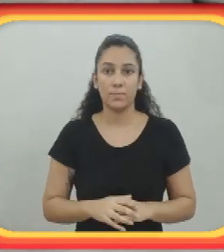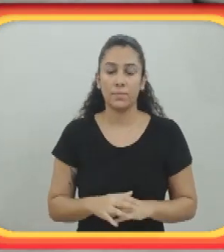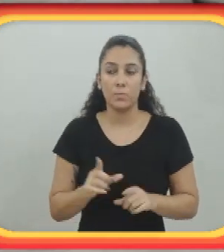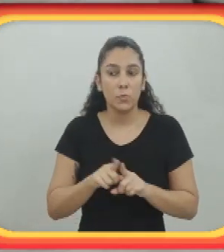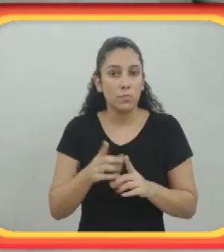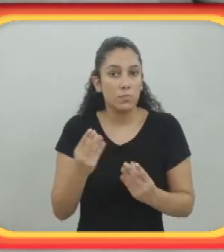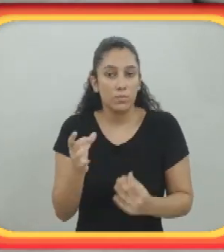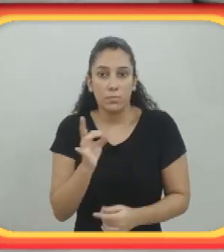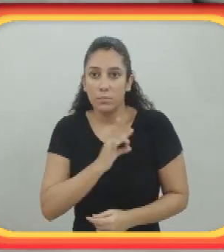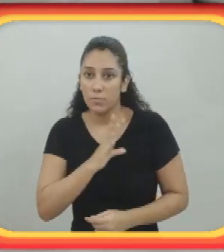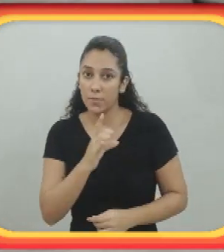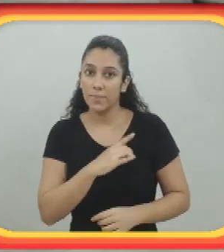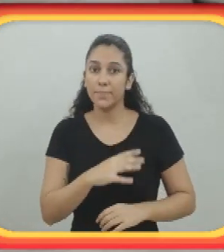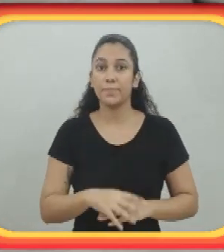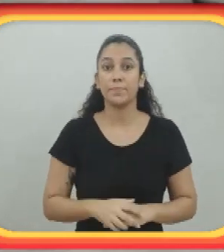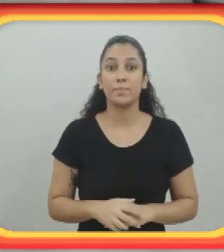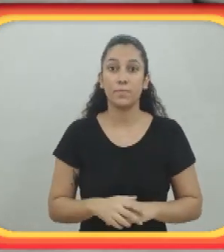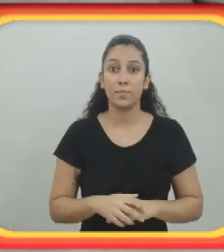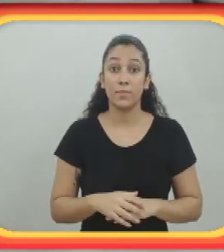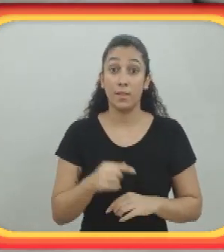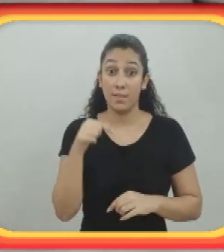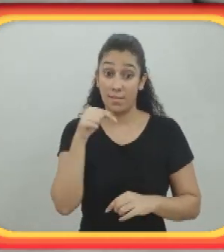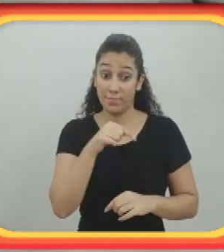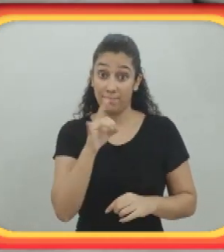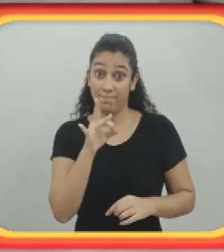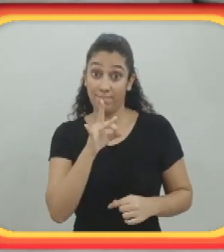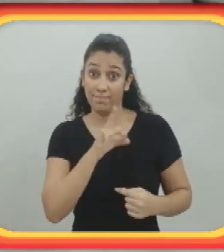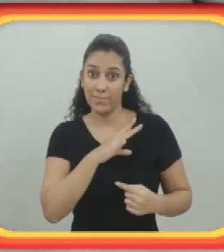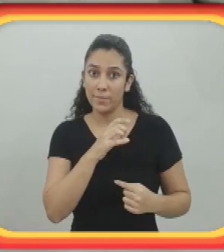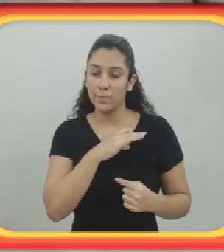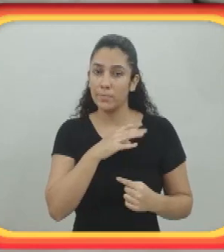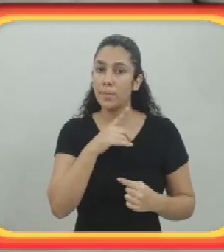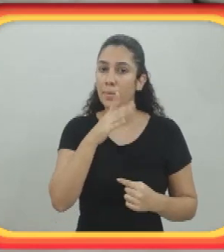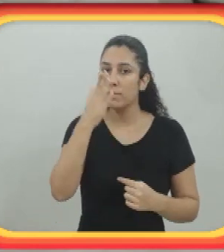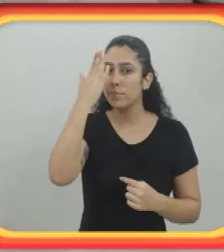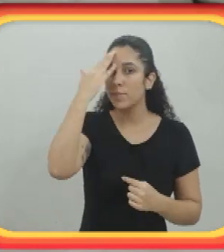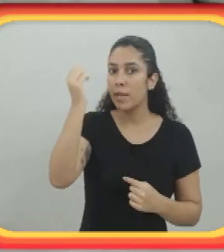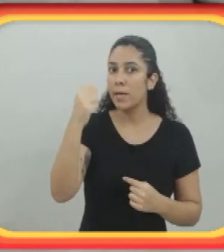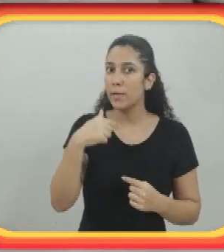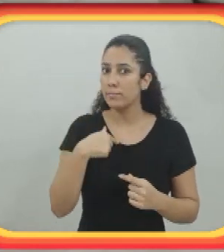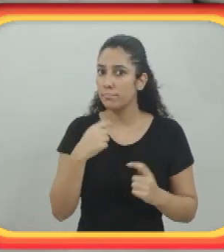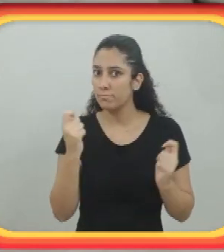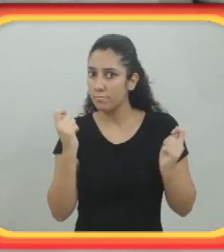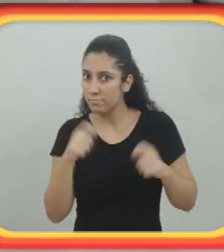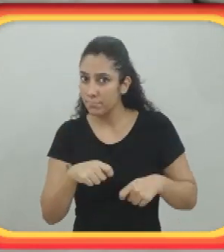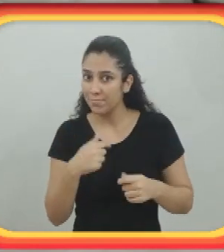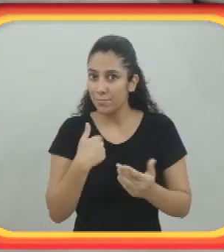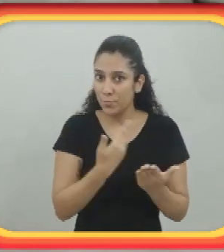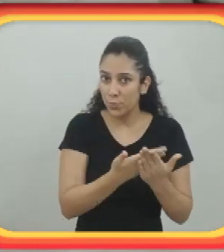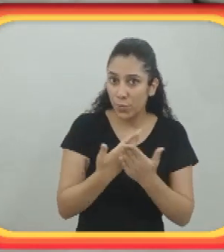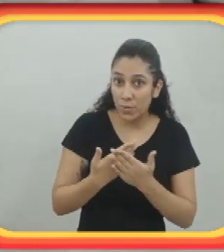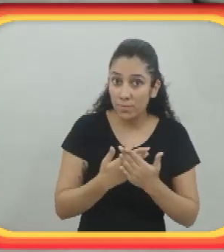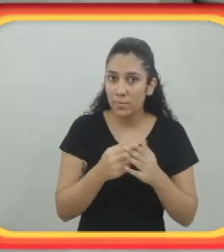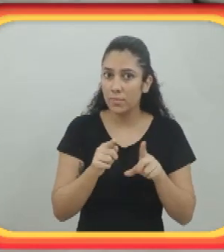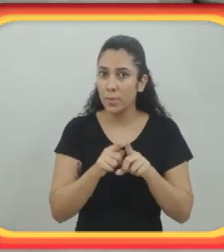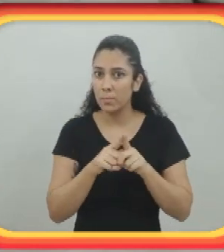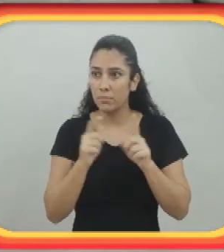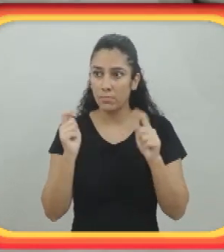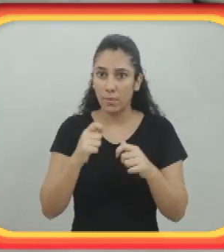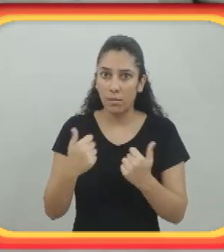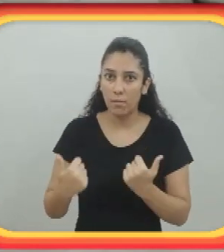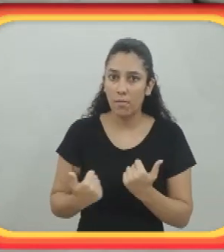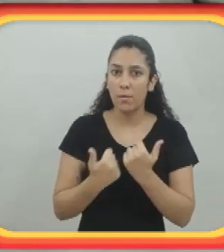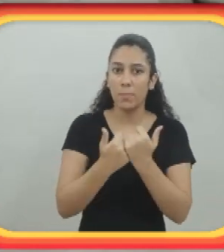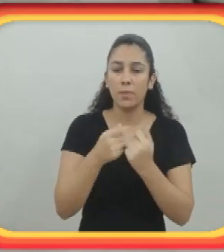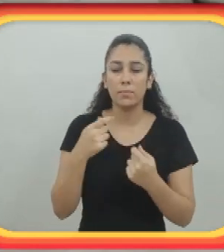juntos, mas confesso que desde o início foi a sensação foi muito assim, eu tava